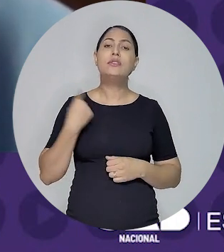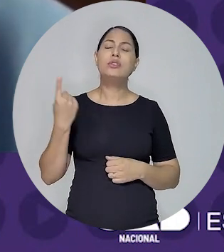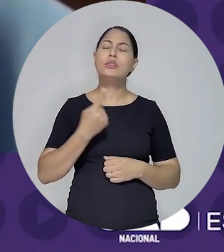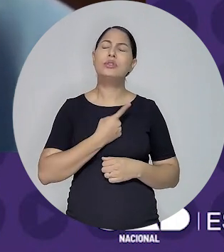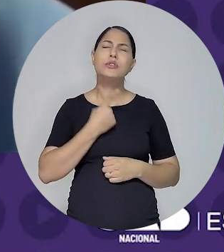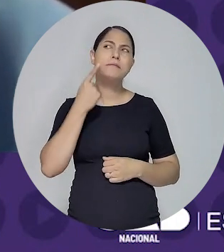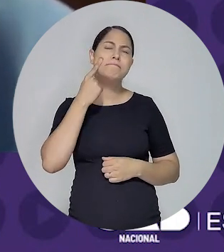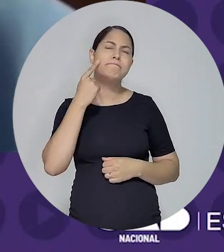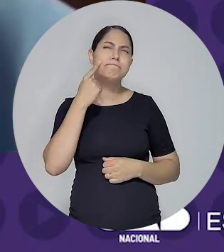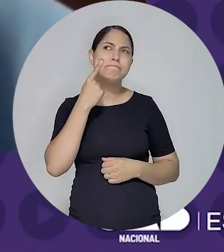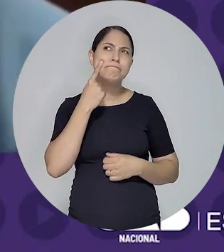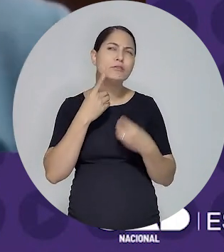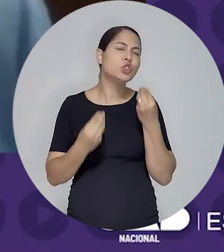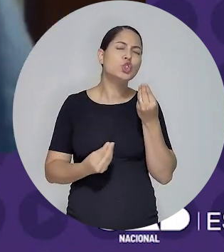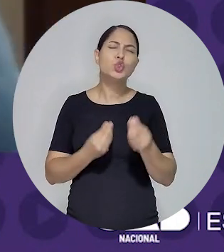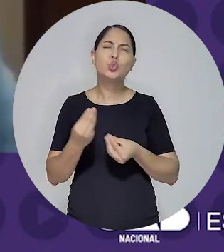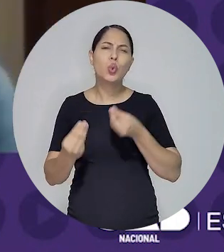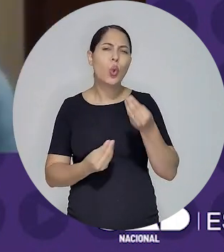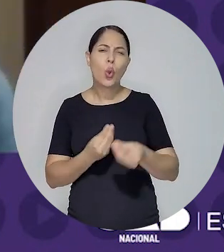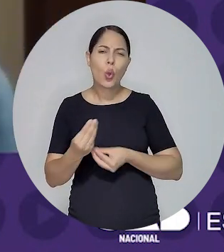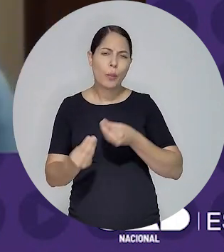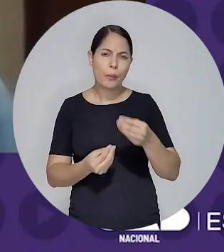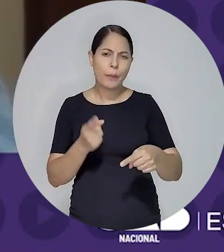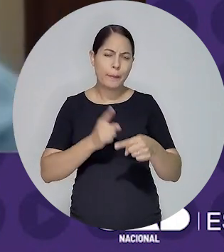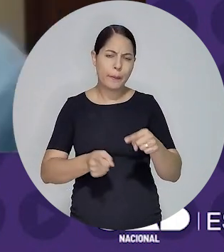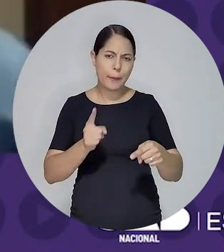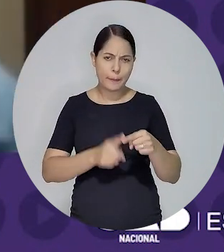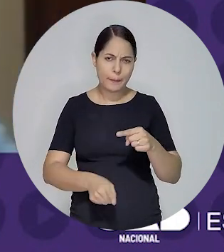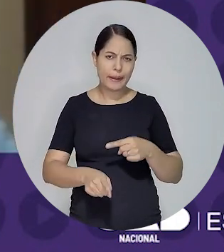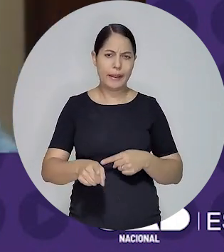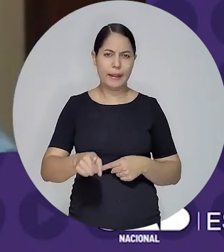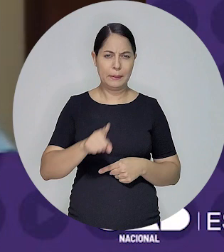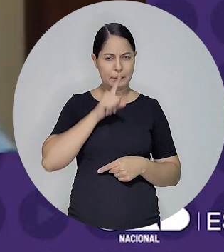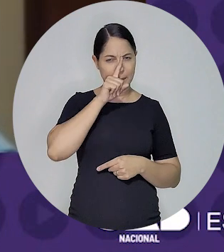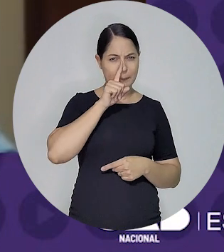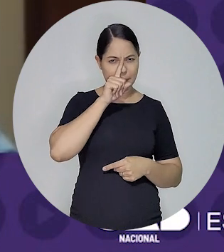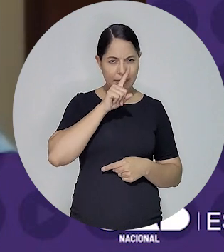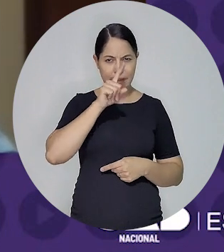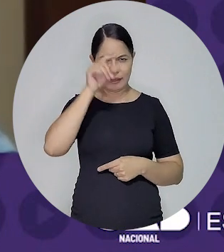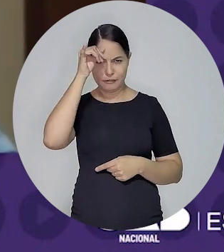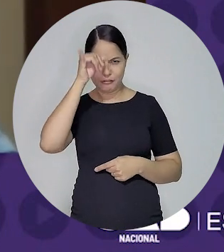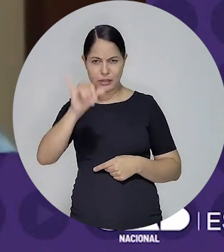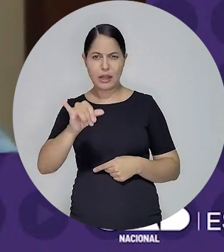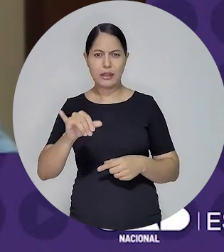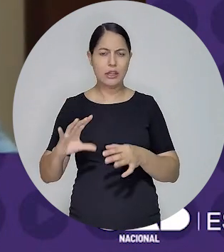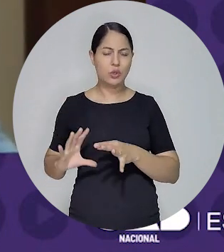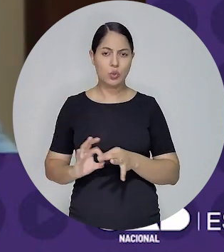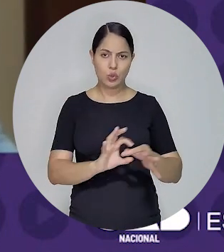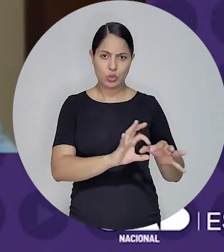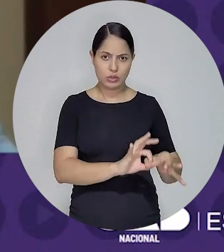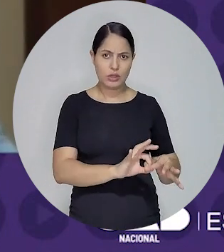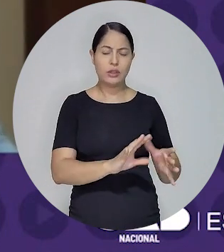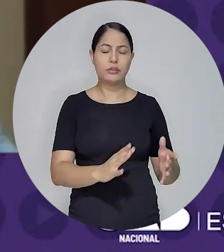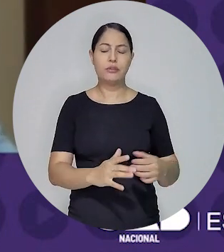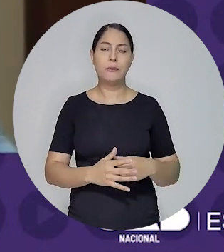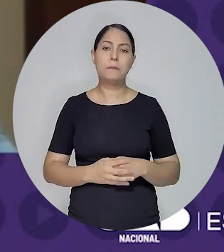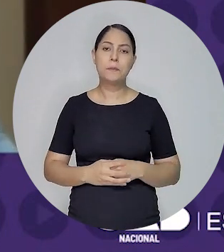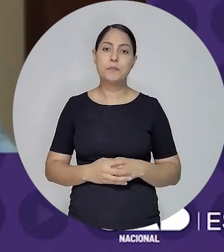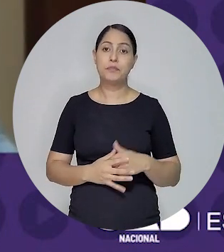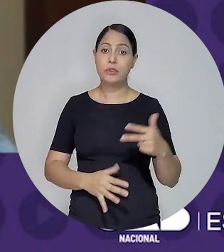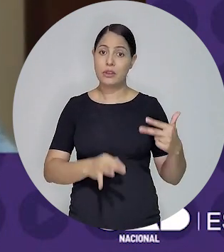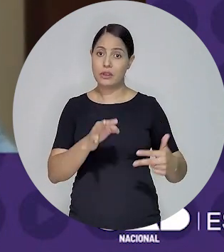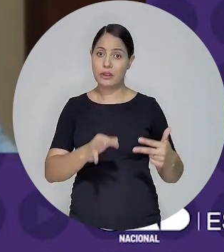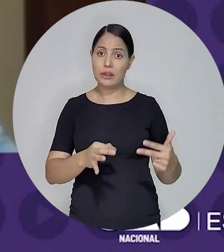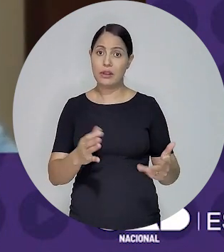definir como busca da minimização da crise da prestação da tutela jurisdicional.